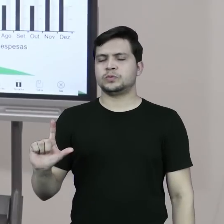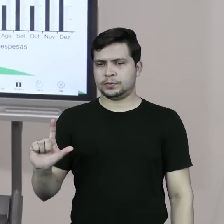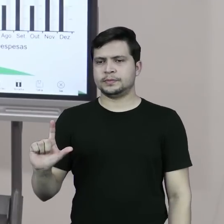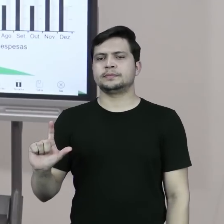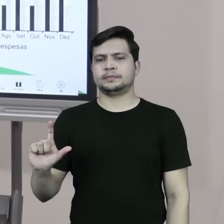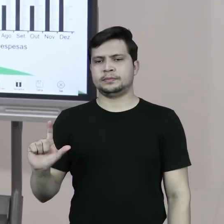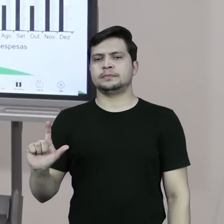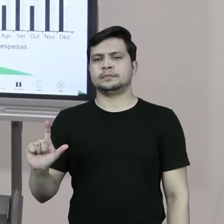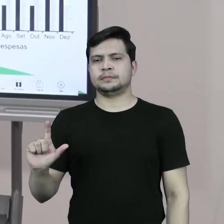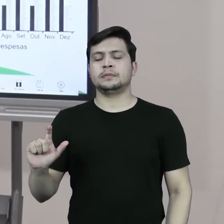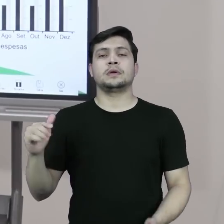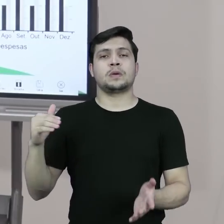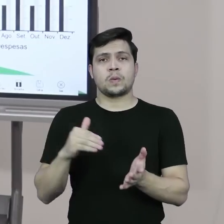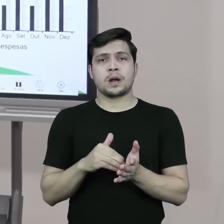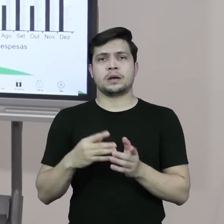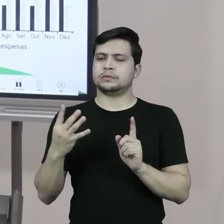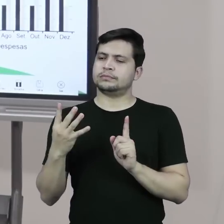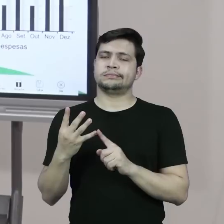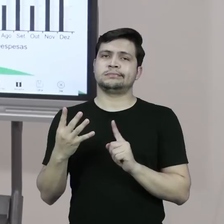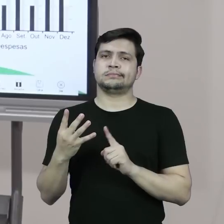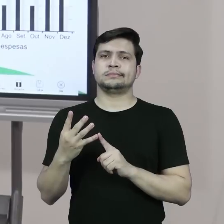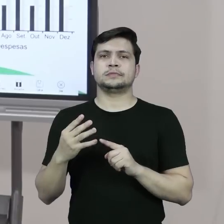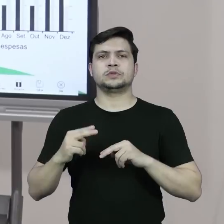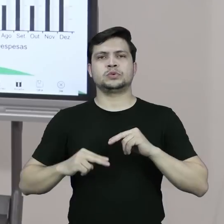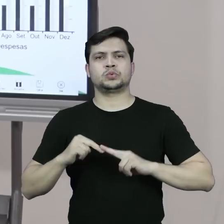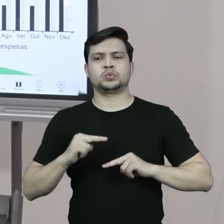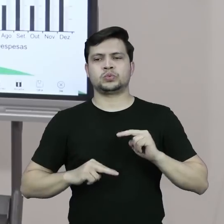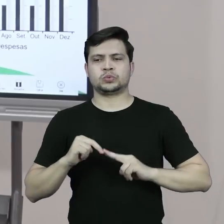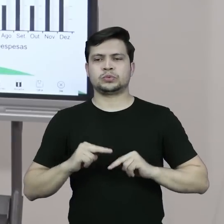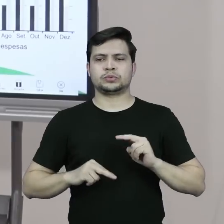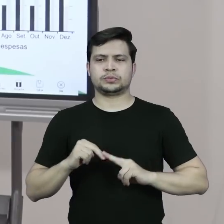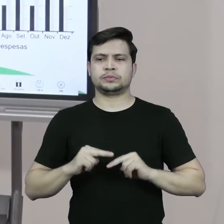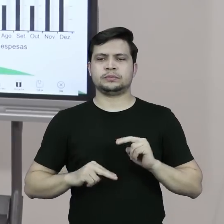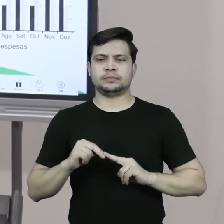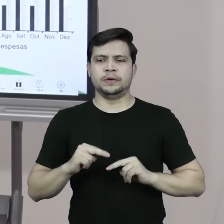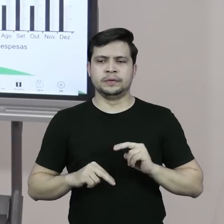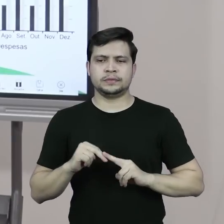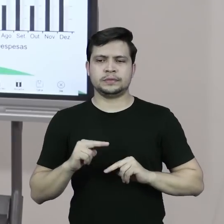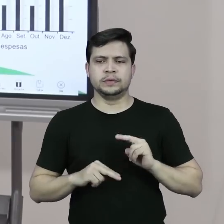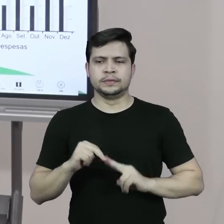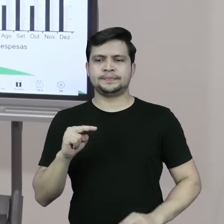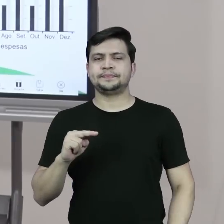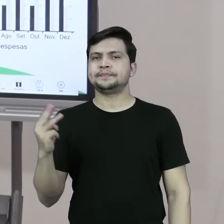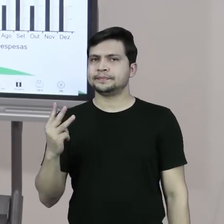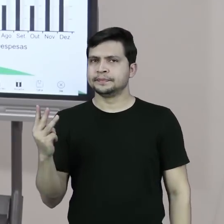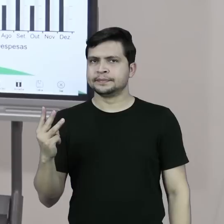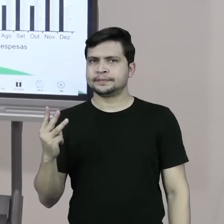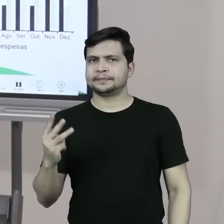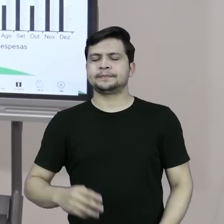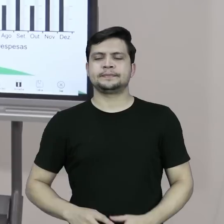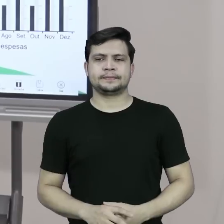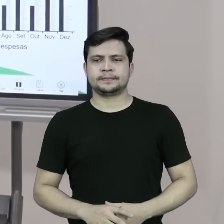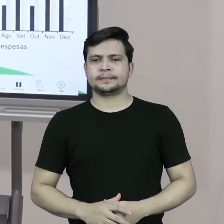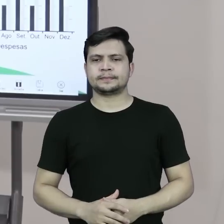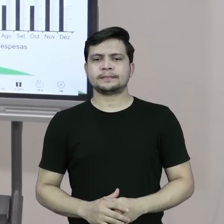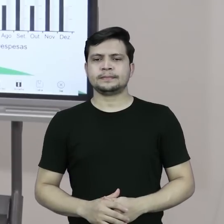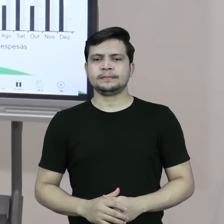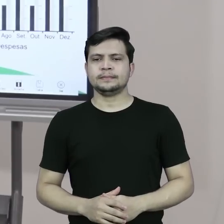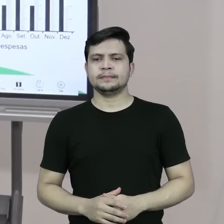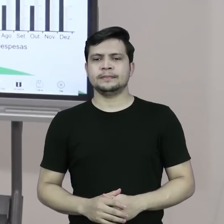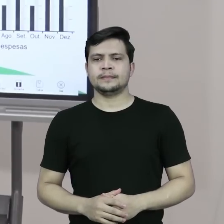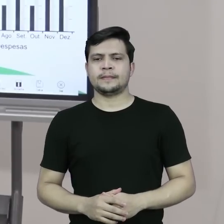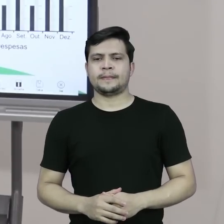Beleza? Tranquilo? Sempre vai ter esses dois casos, ou a quantidade ímpar ou a quantidade par, que normalmente até que é mais